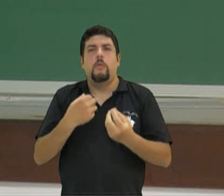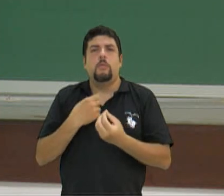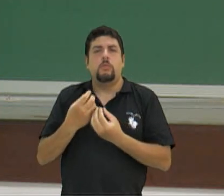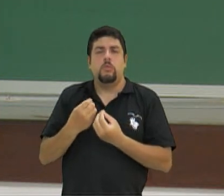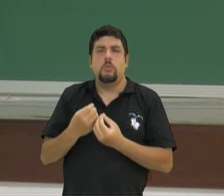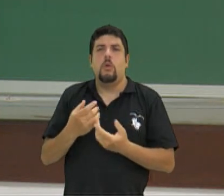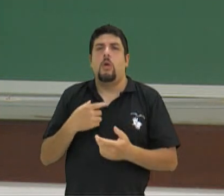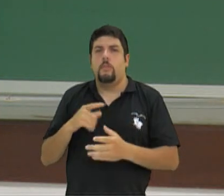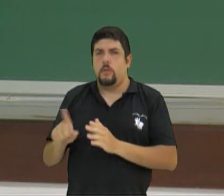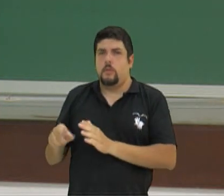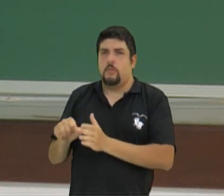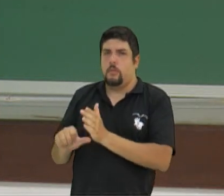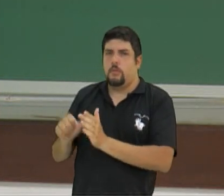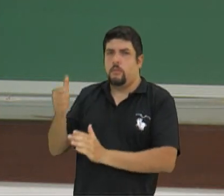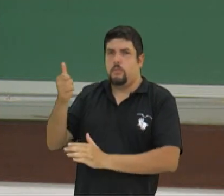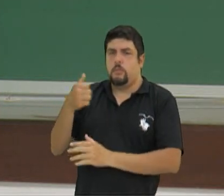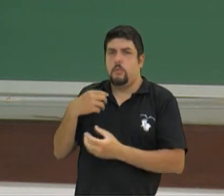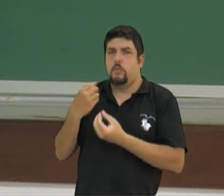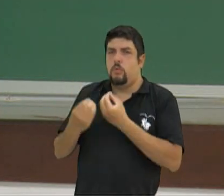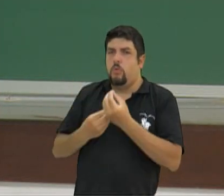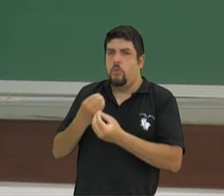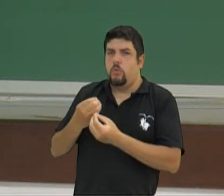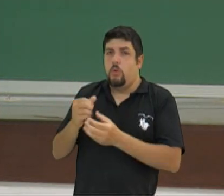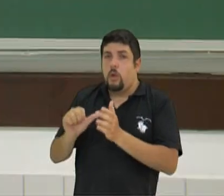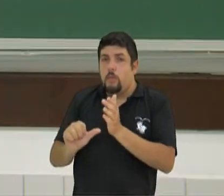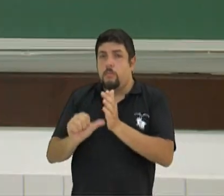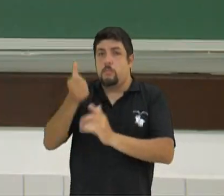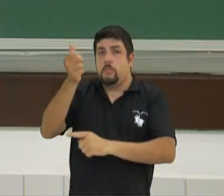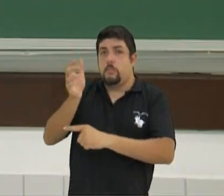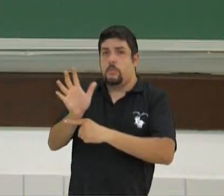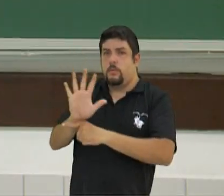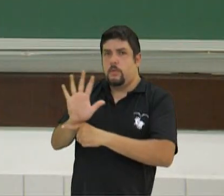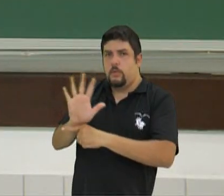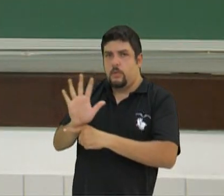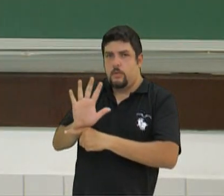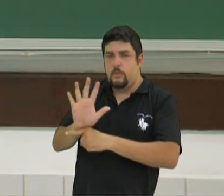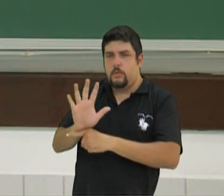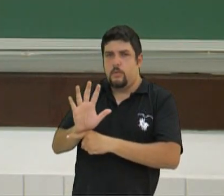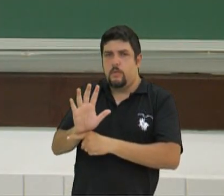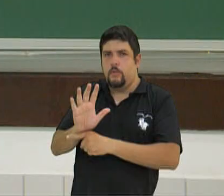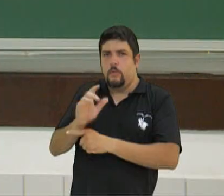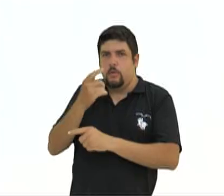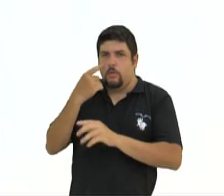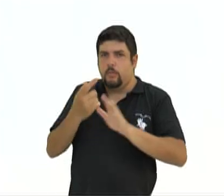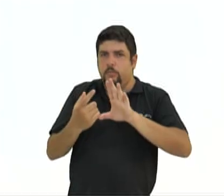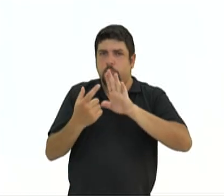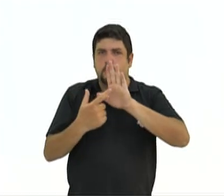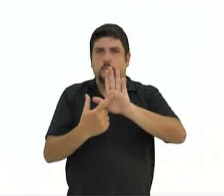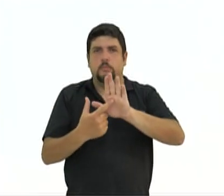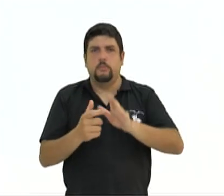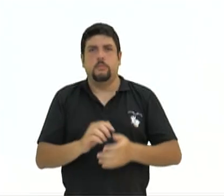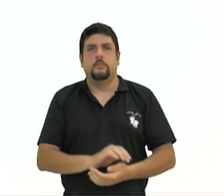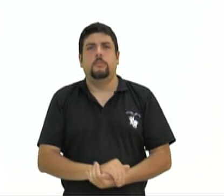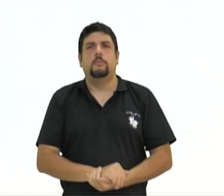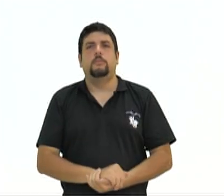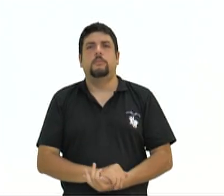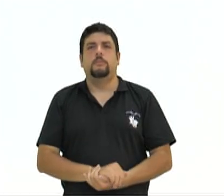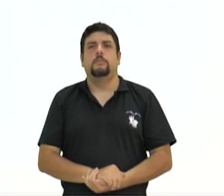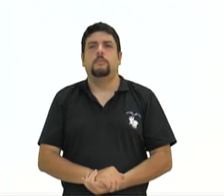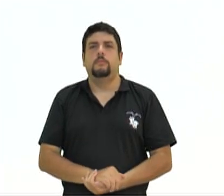cinema, tá? Então a gente vai ver agora a primeira exibição para vocês. Vamos só num clique.